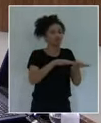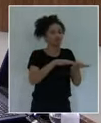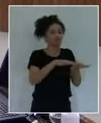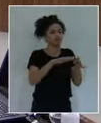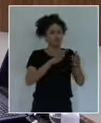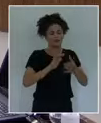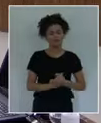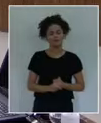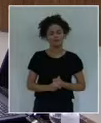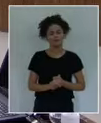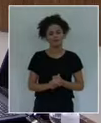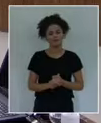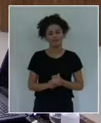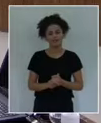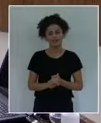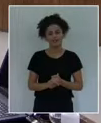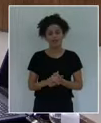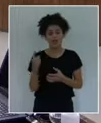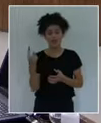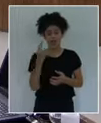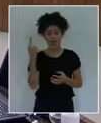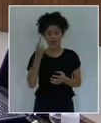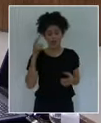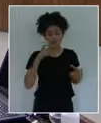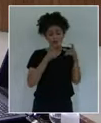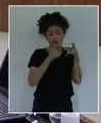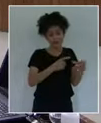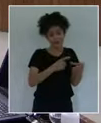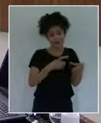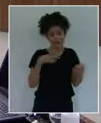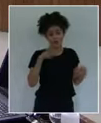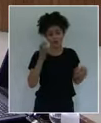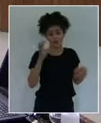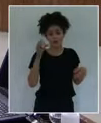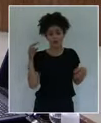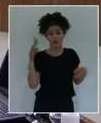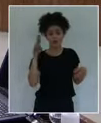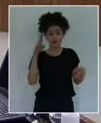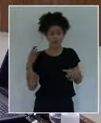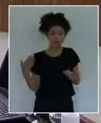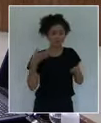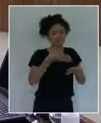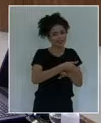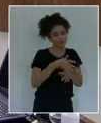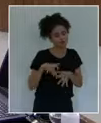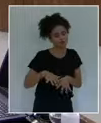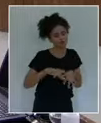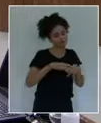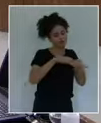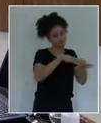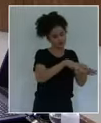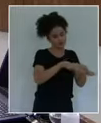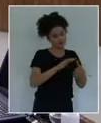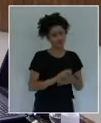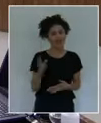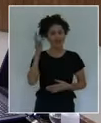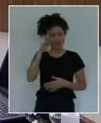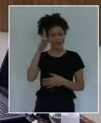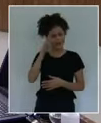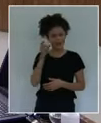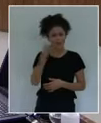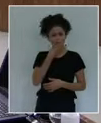aqui, e aí ela passa na cidade, atinge aqui e atinge lá. Aí teve um morador lá que me ligou, depois que